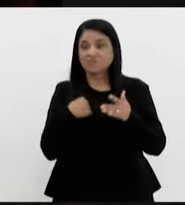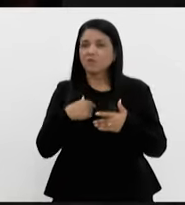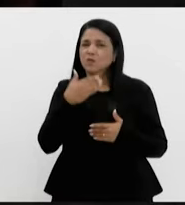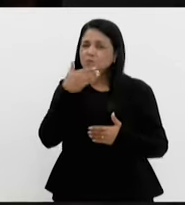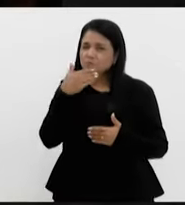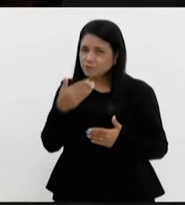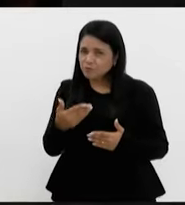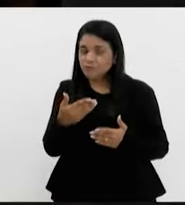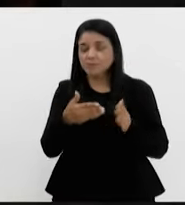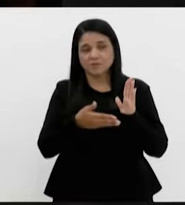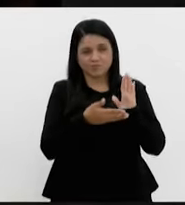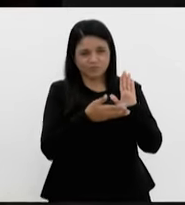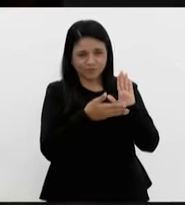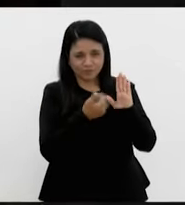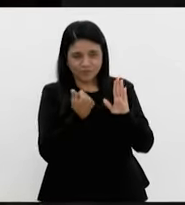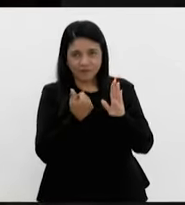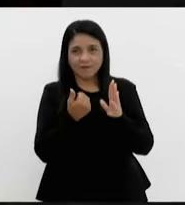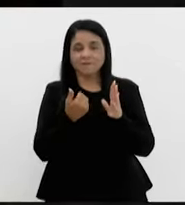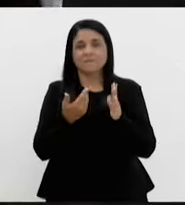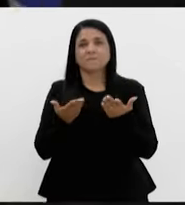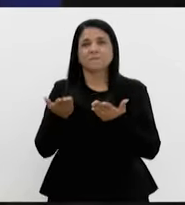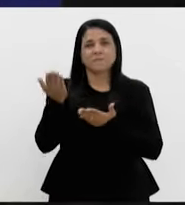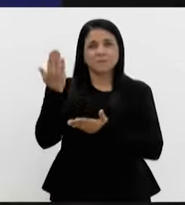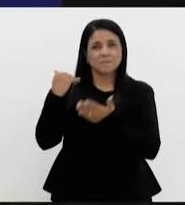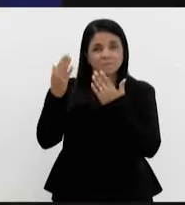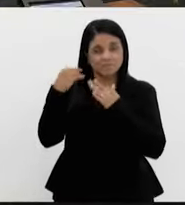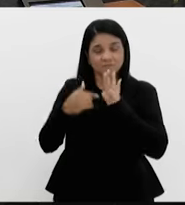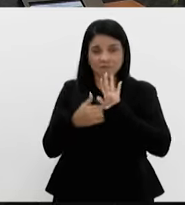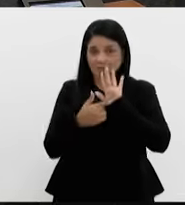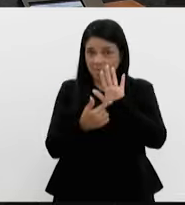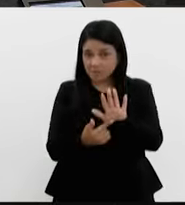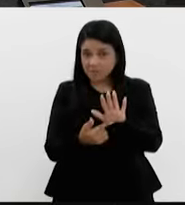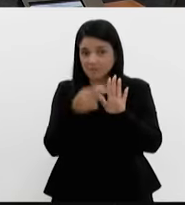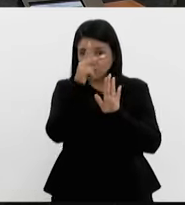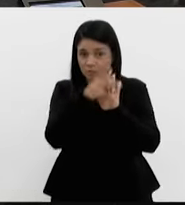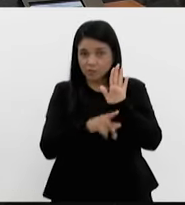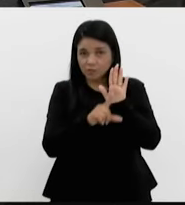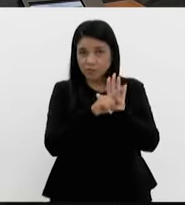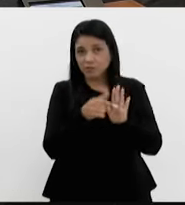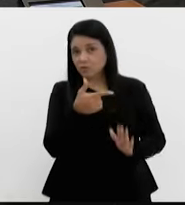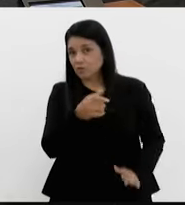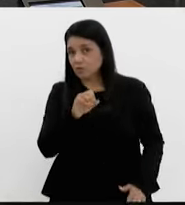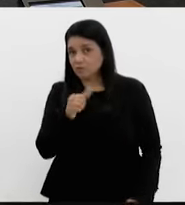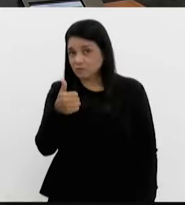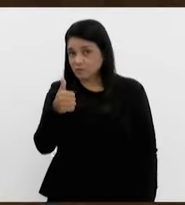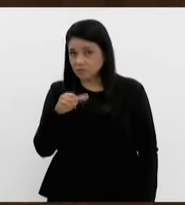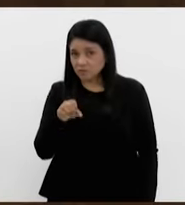o projeto, porque a época da apresentação do mesmo, em